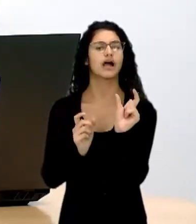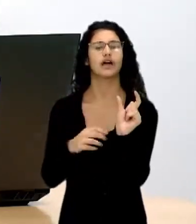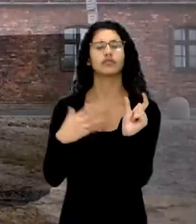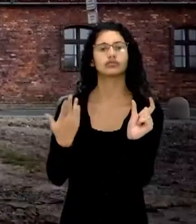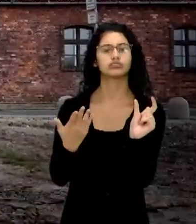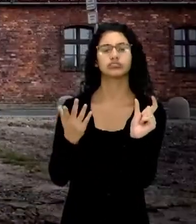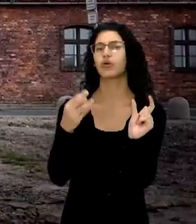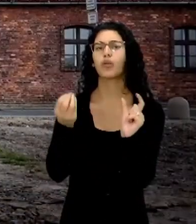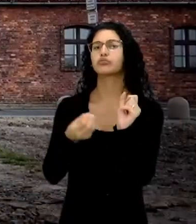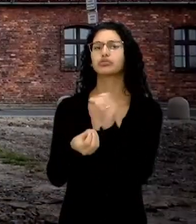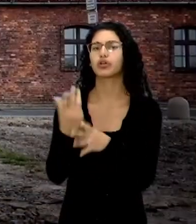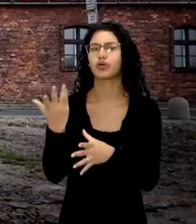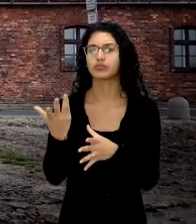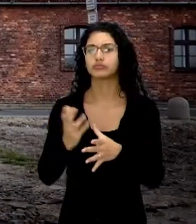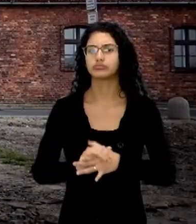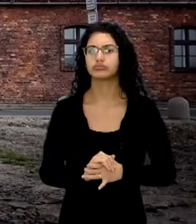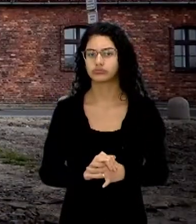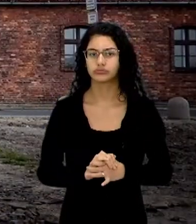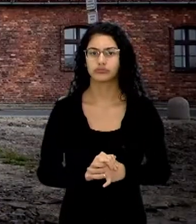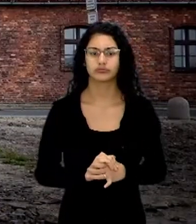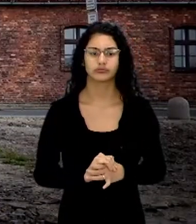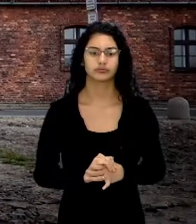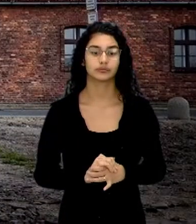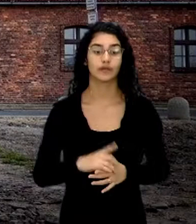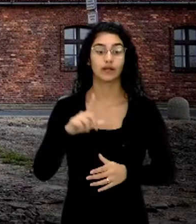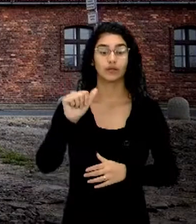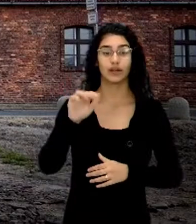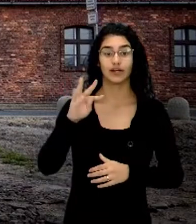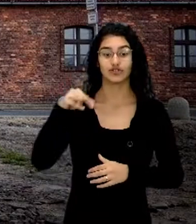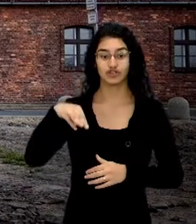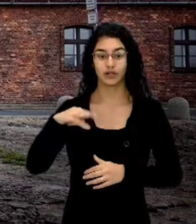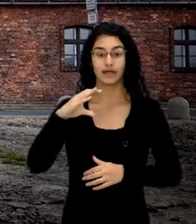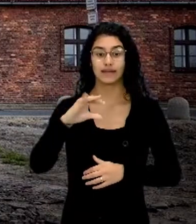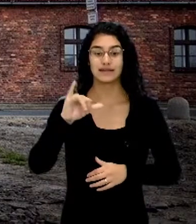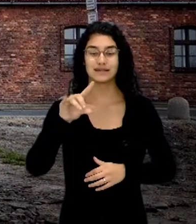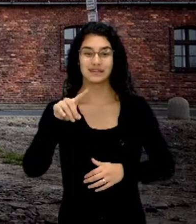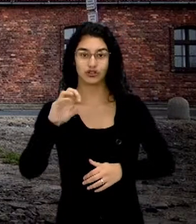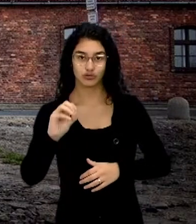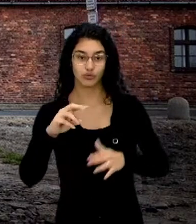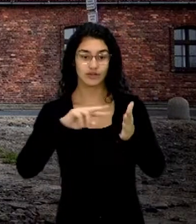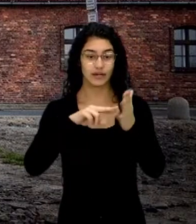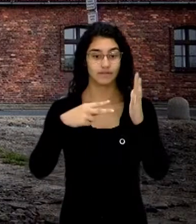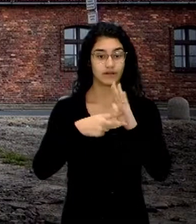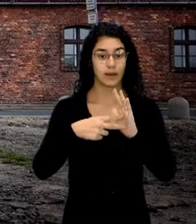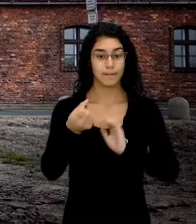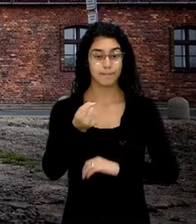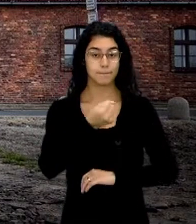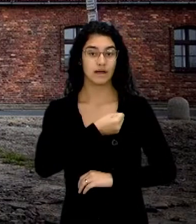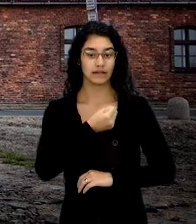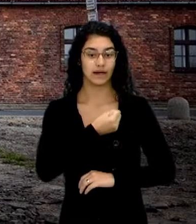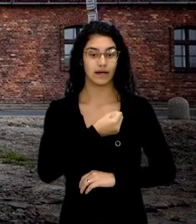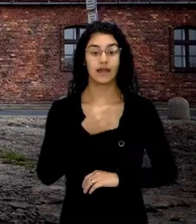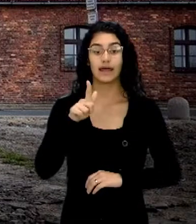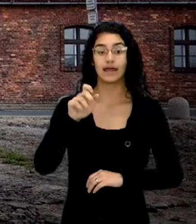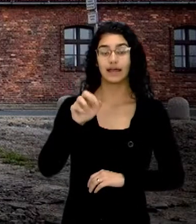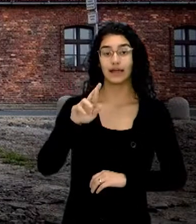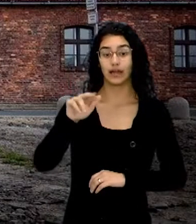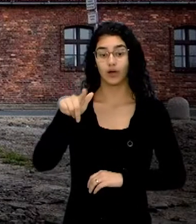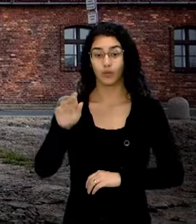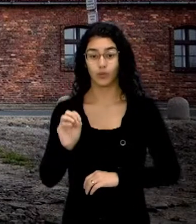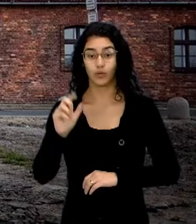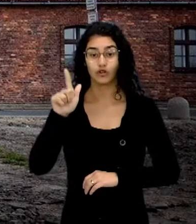é a etimologia? Olha só, vem do latim sídio, que significa matar. E vem do